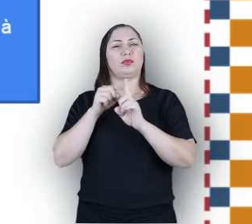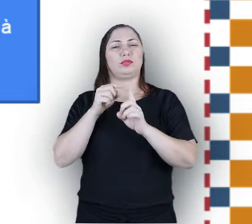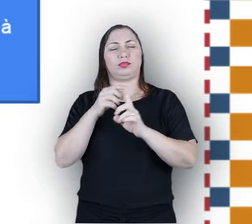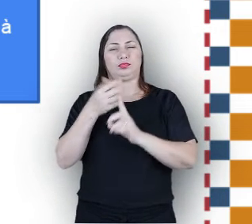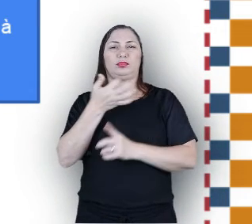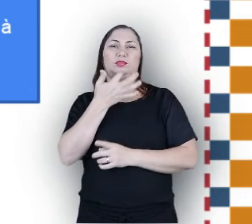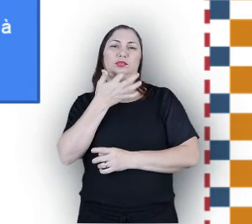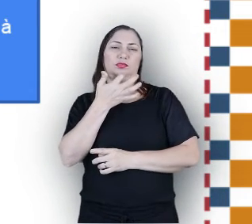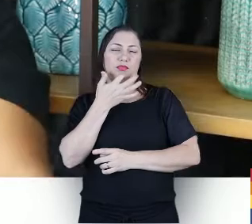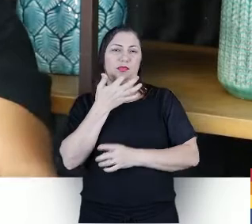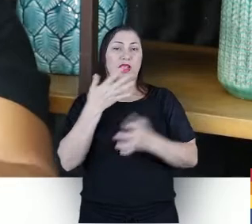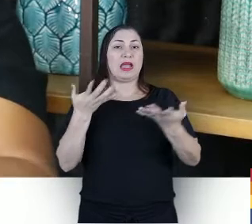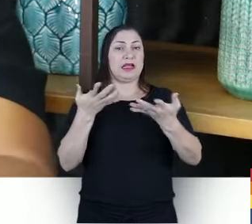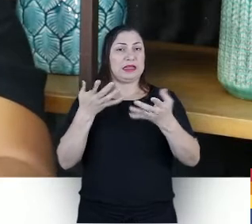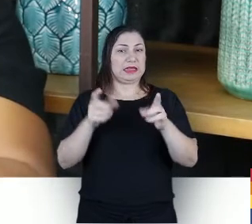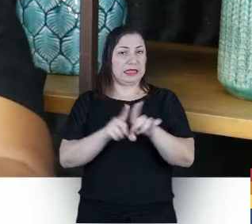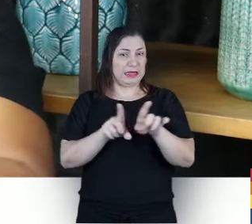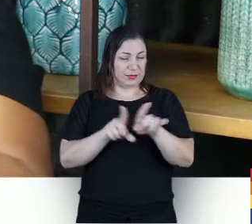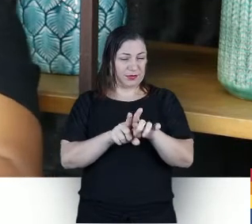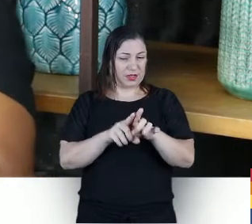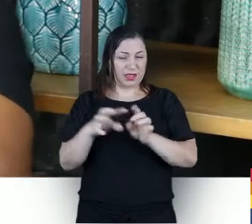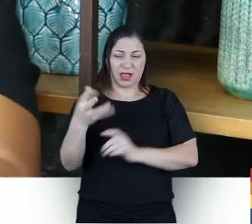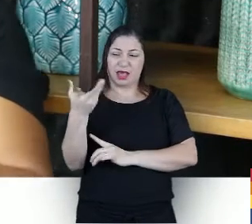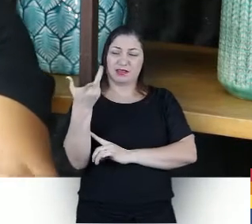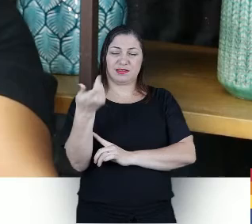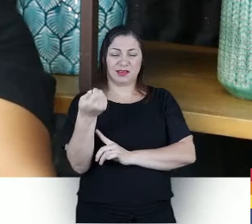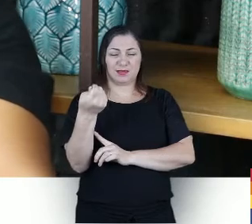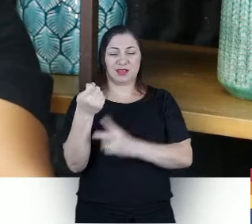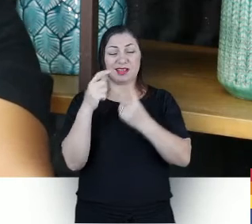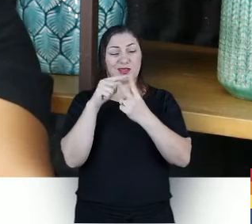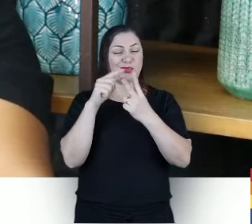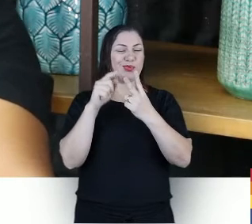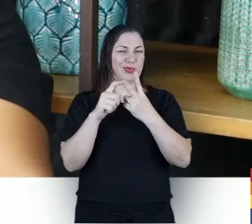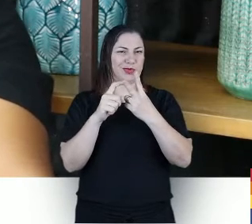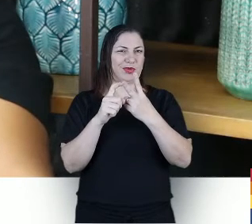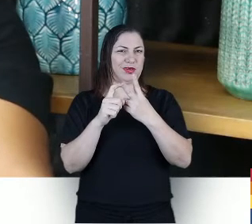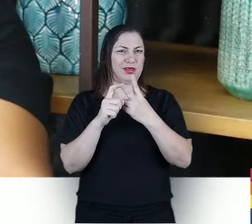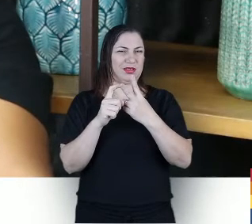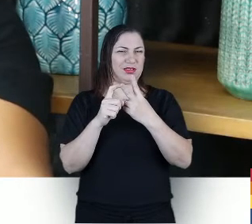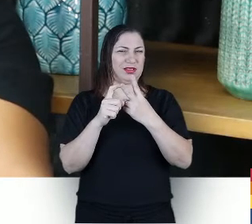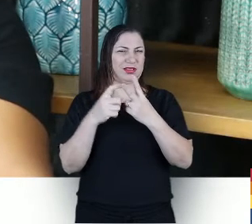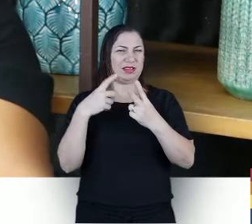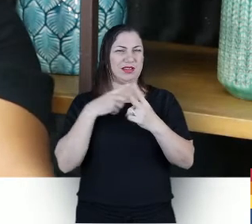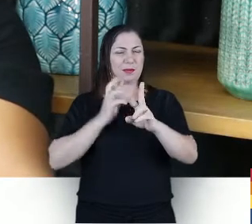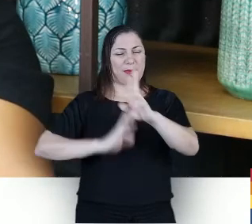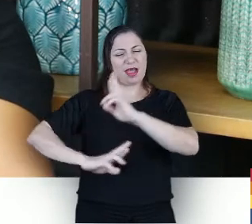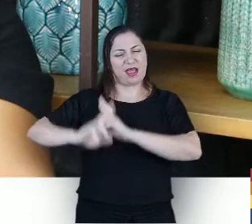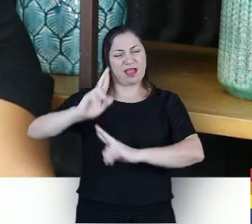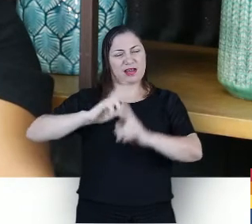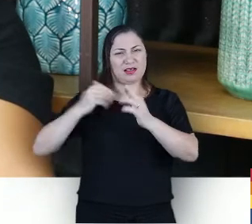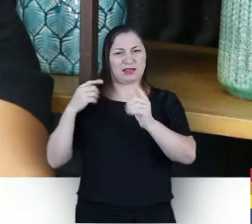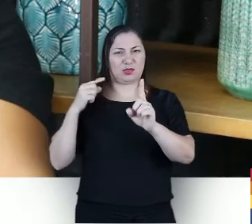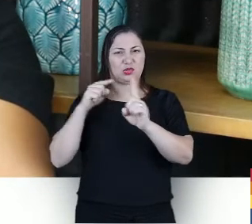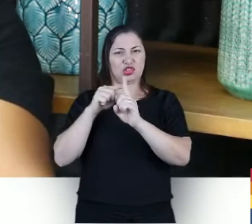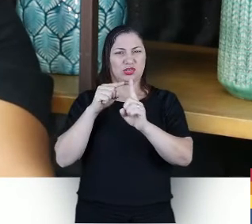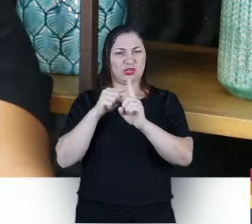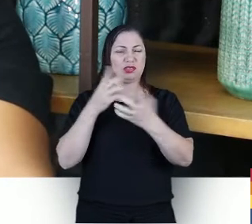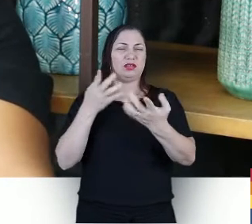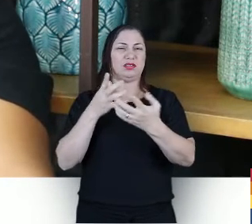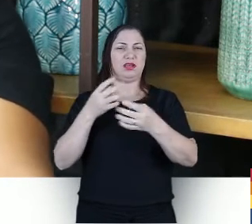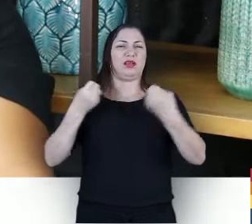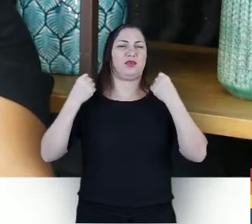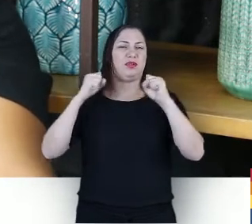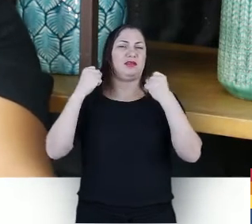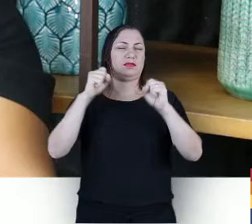diversidade. Então, a competência 5 é aquela que tem uma relação mais direta com objetos de conhecimento da educação física. Em relação às